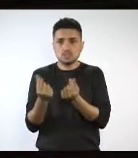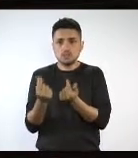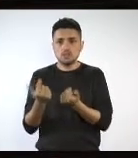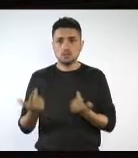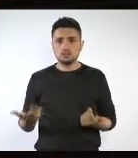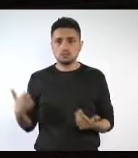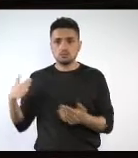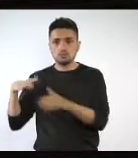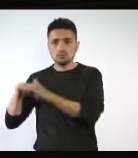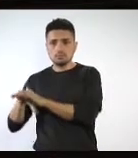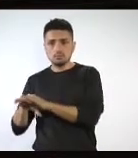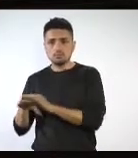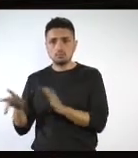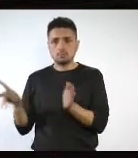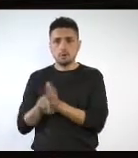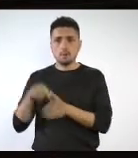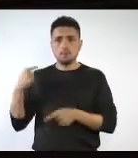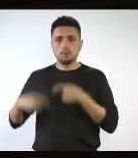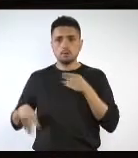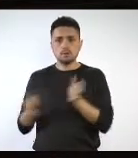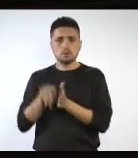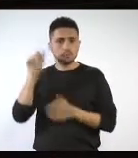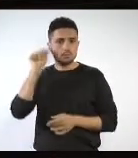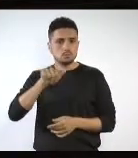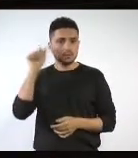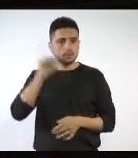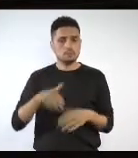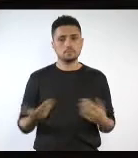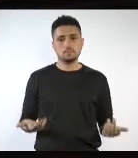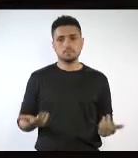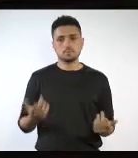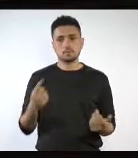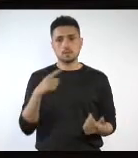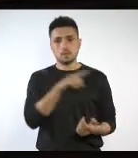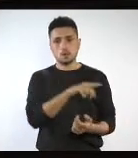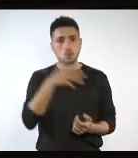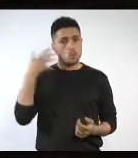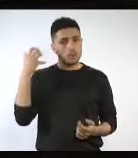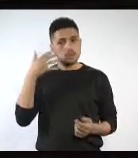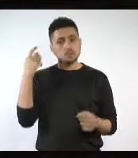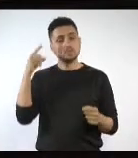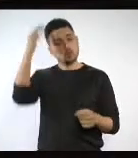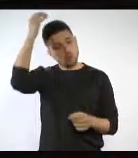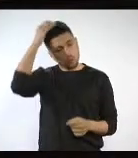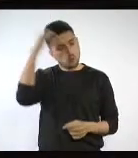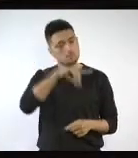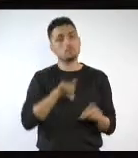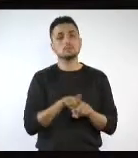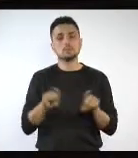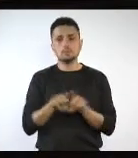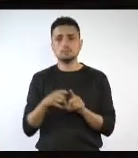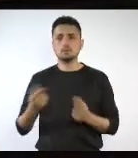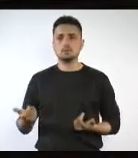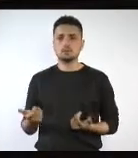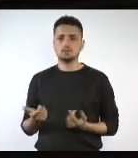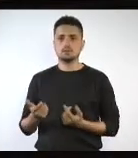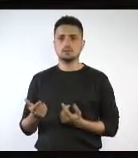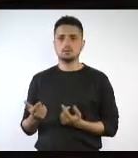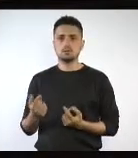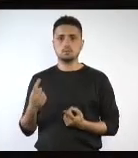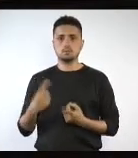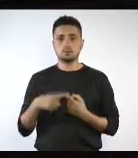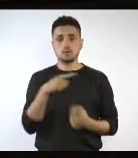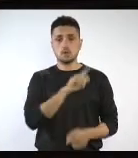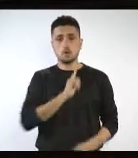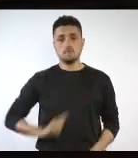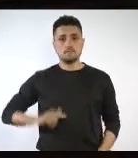é à toa, é também uma pessoa que vulnerabiliza a vida dessas mulheres. Afinal de contas, é o mesmo governador